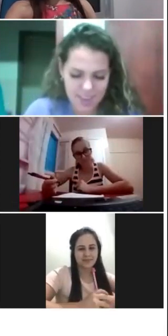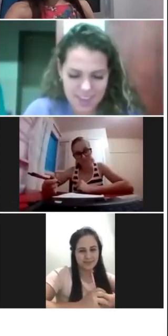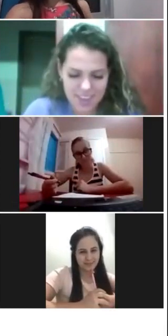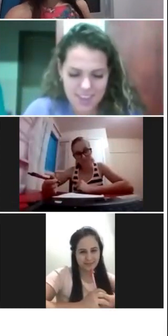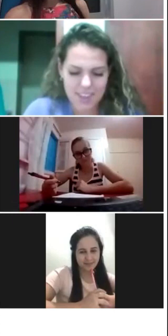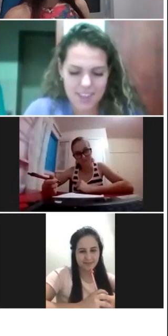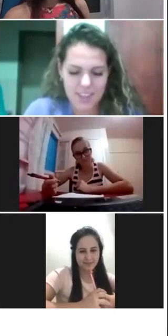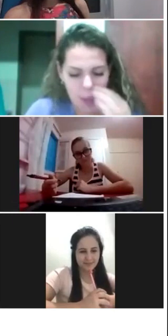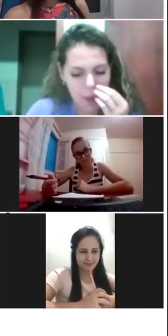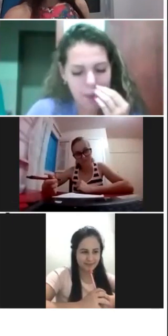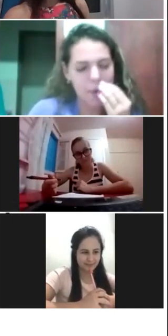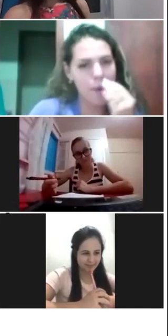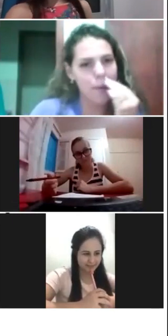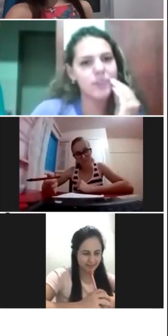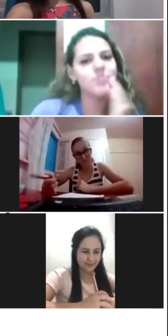Próxima, Joyce.